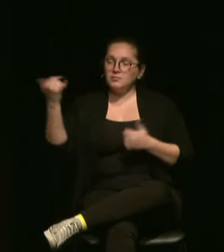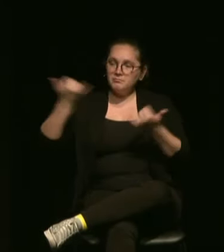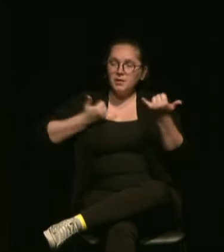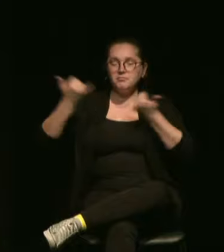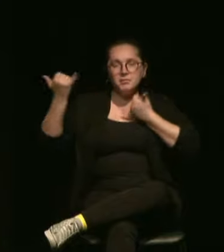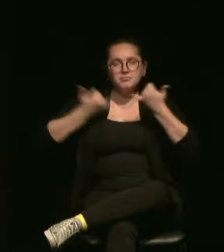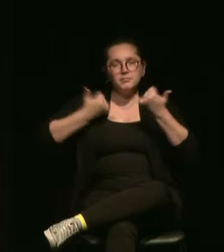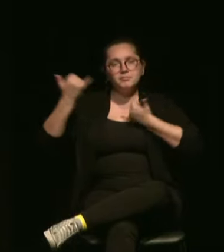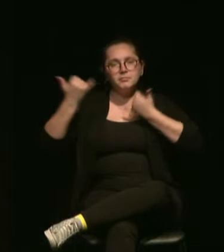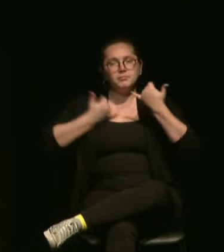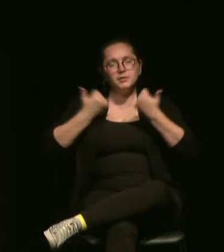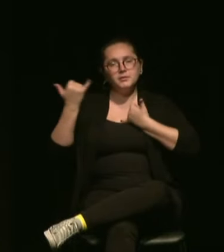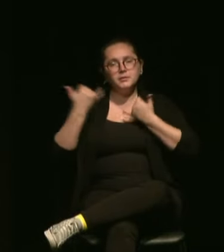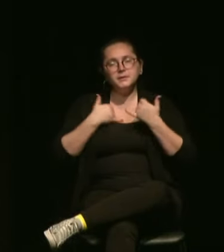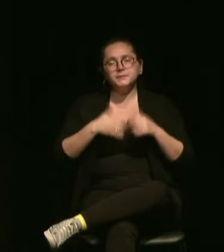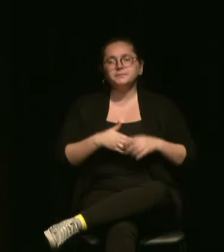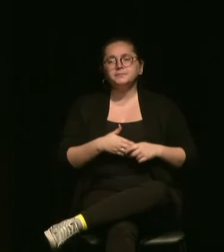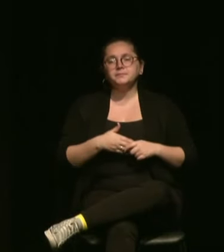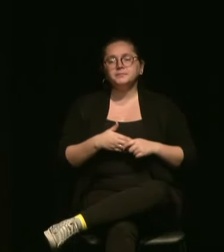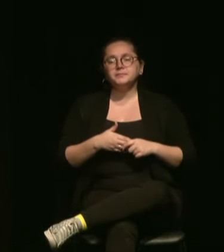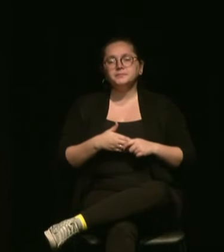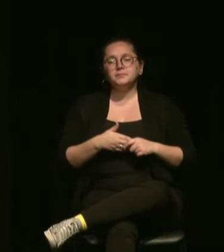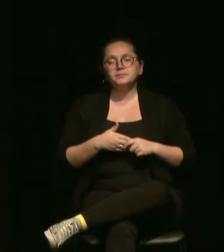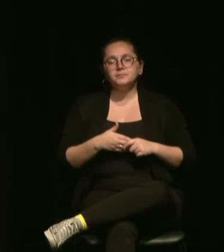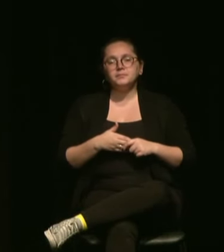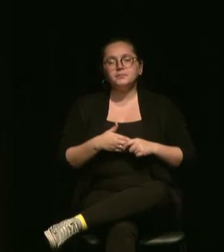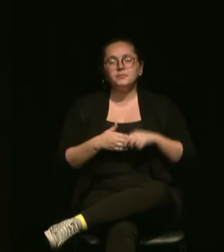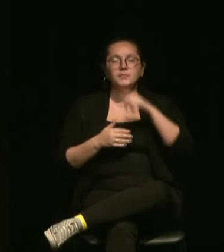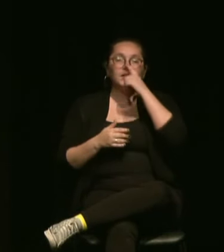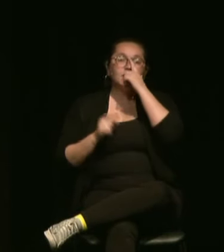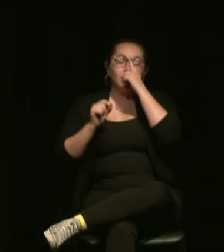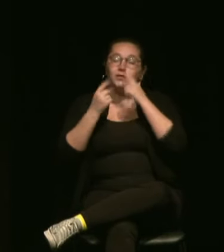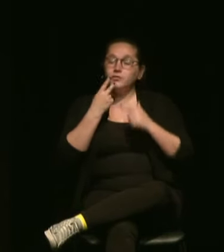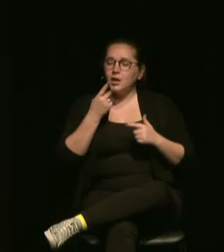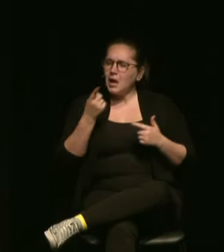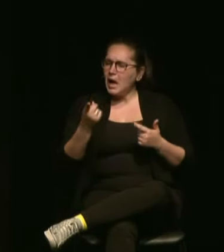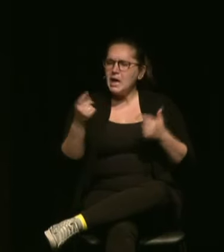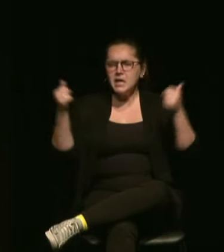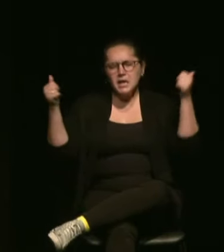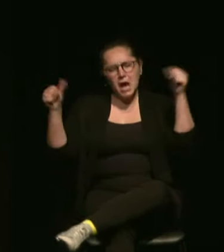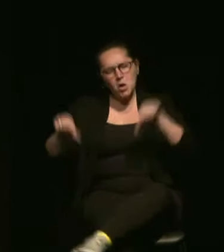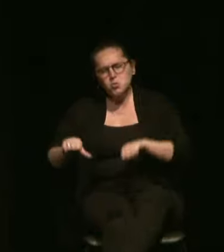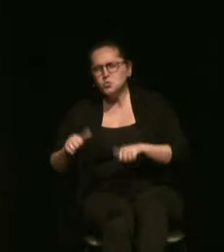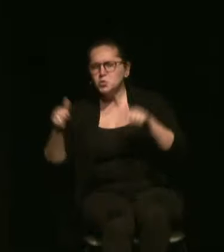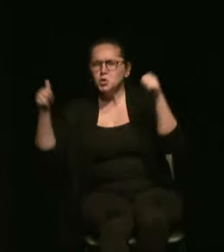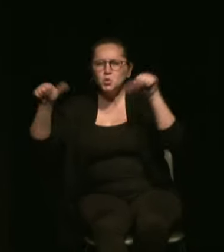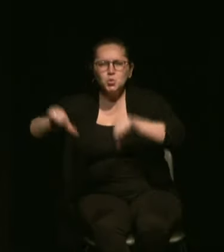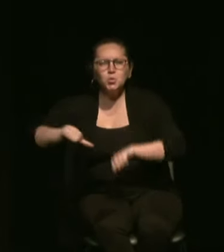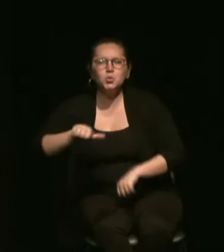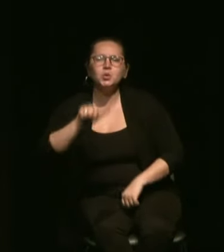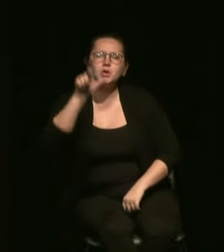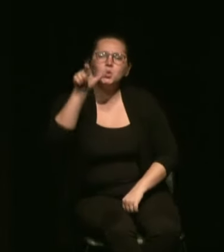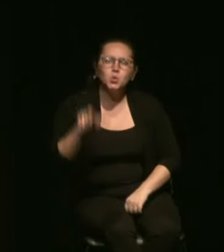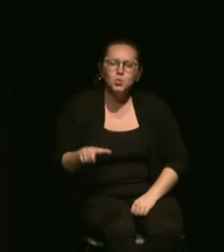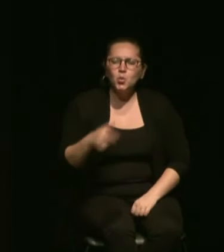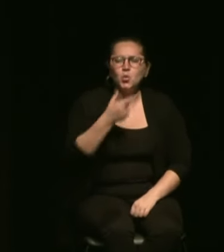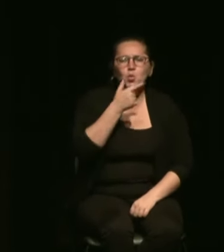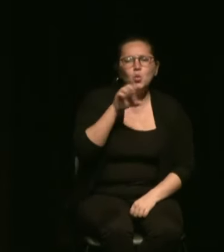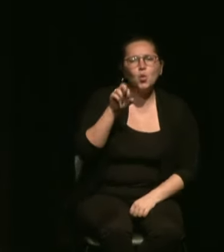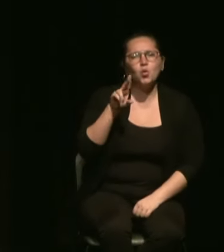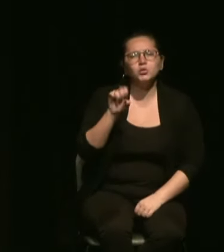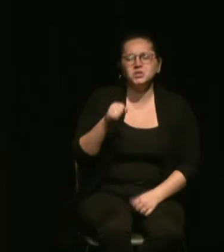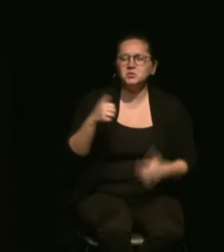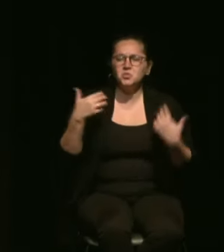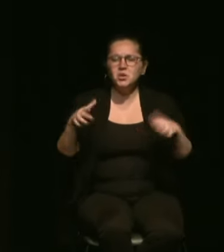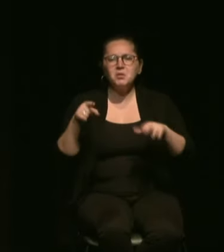ilha de edição, da filmagem, é que era um desastre. O Coutinho estava desinteressado, não fazia bem as perguntas, etc.